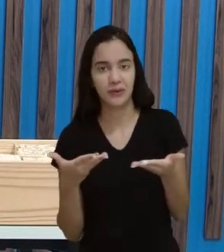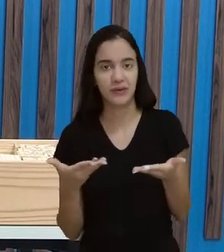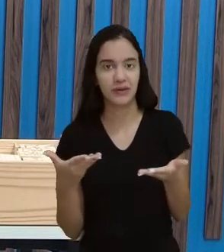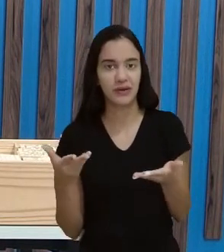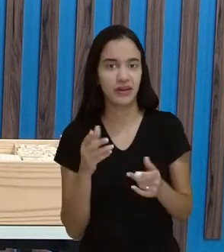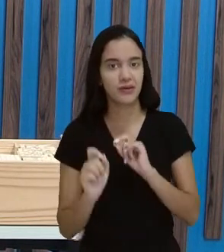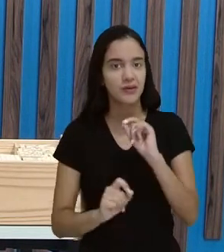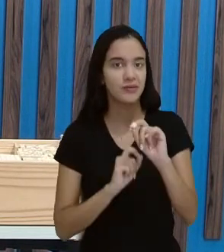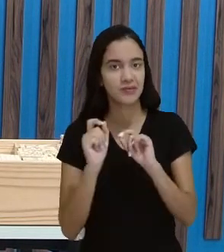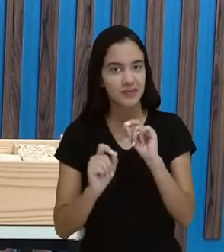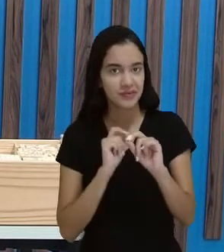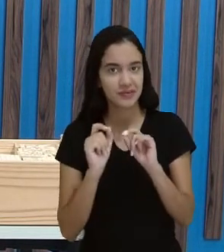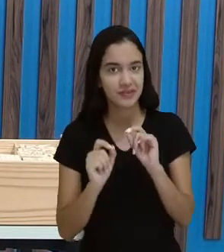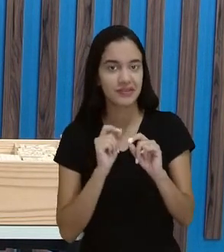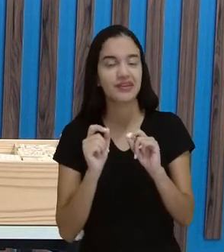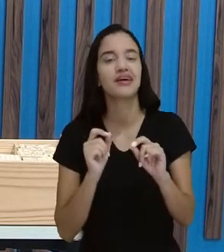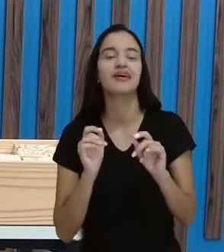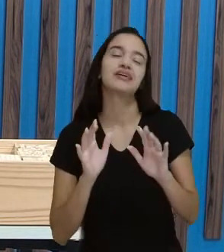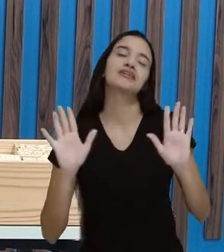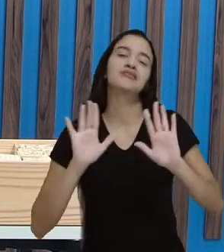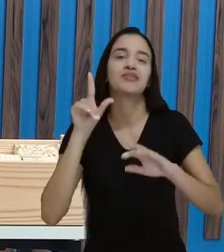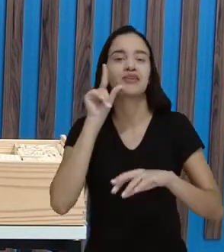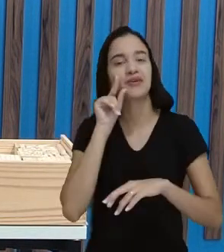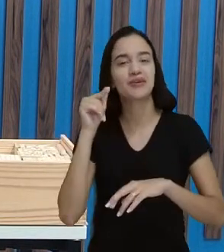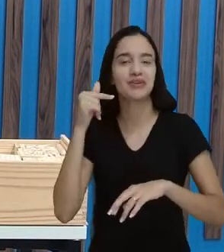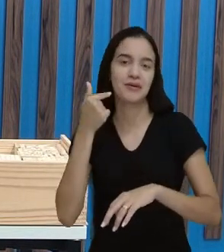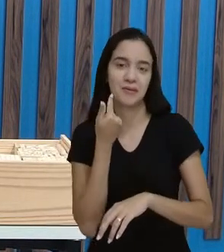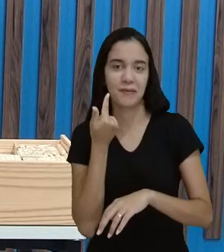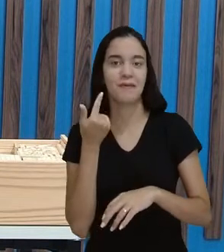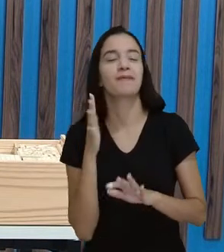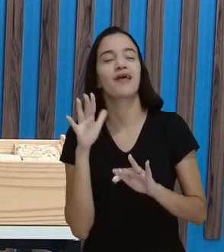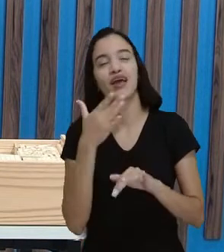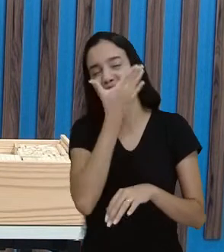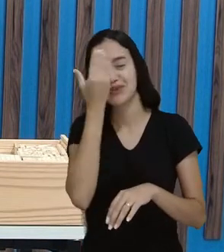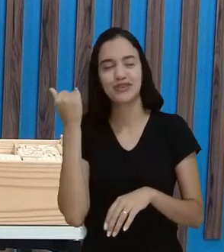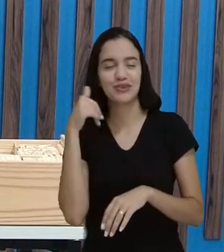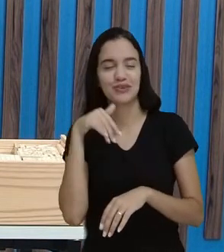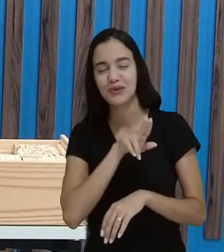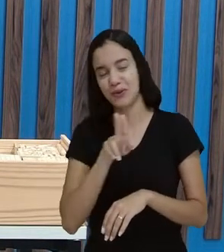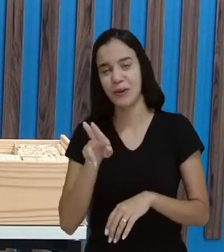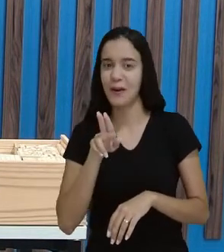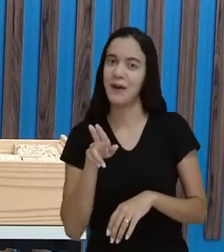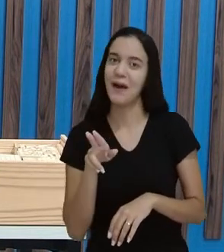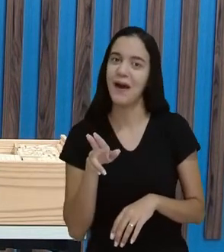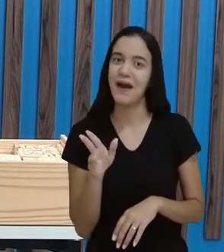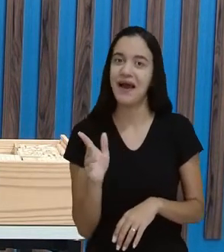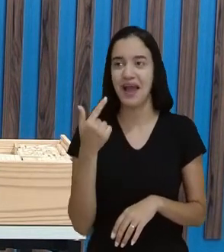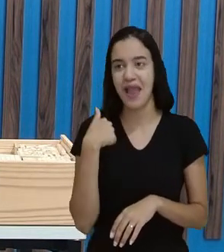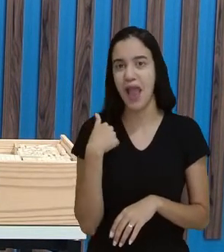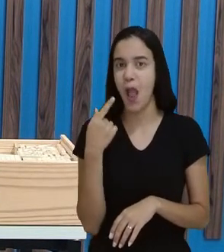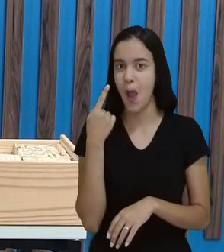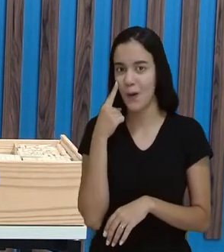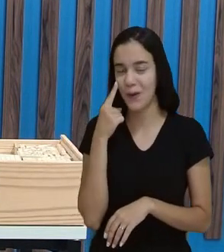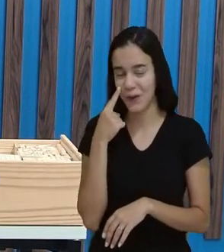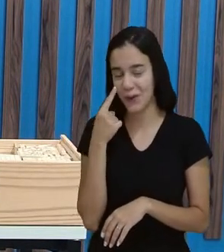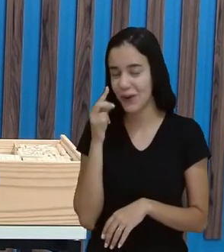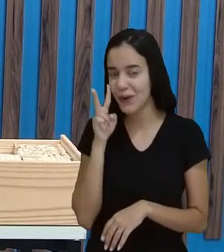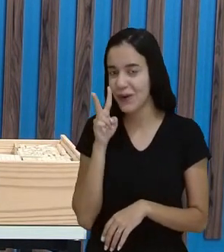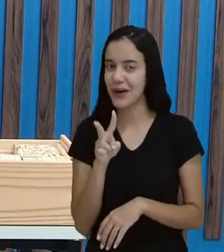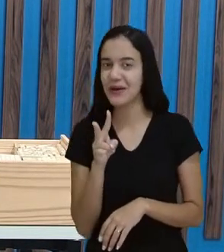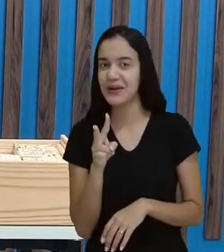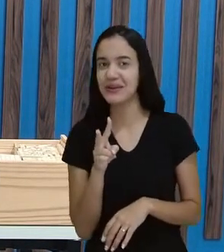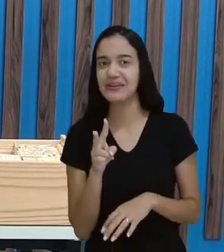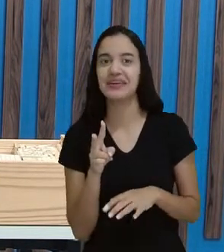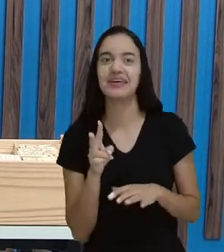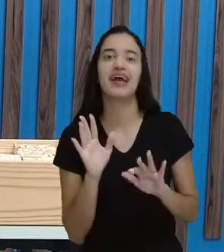cumprimentar a Midian. Hoje tá demais, já é a segunda vez que eu esqueci teu nome. Eu olhei para tu e lembrei. Não precisei nem olhar